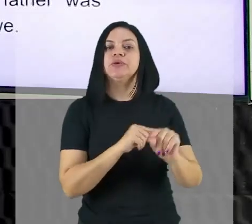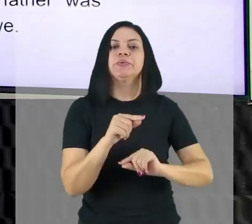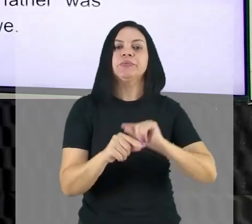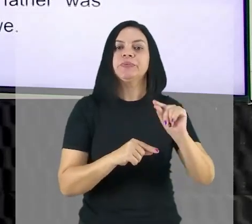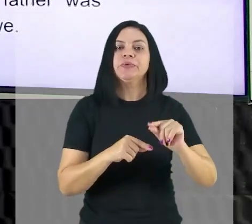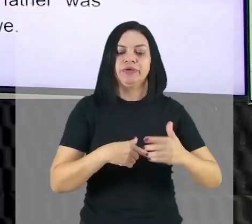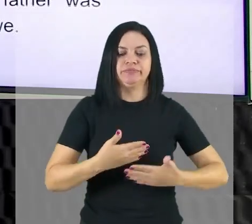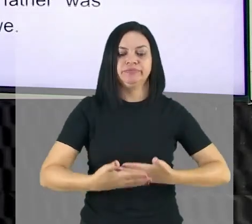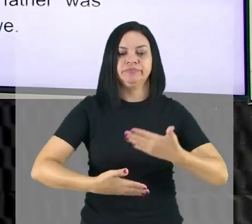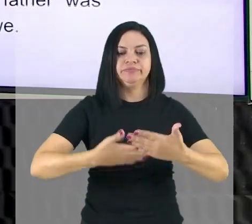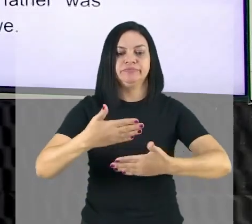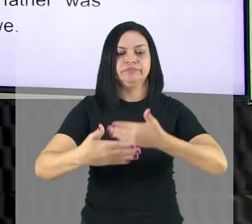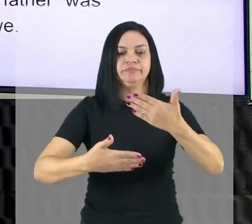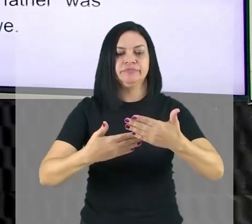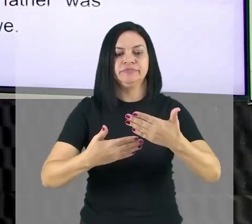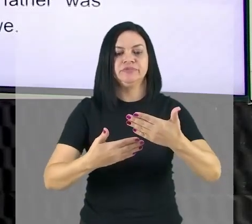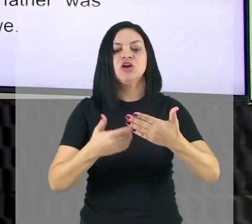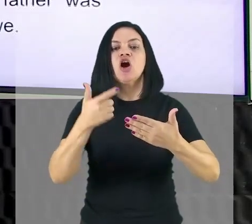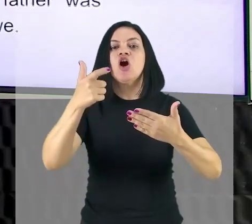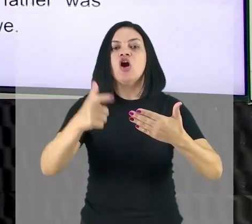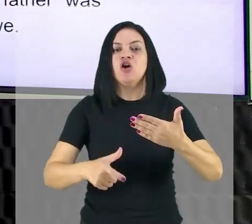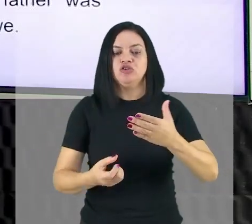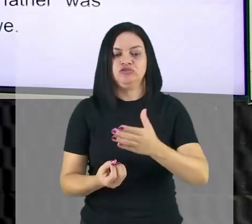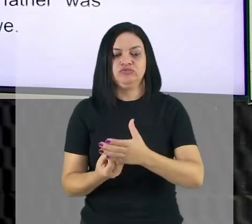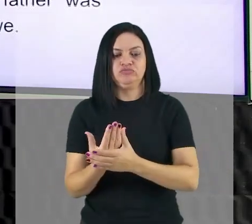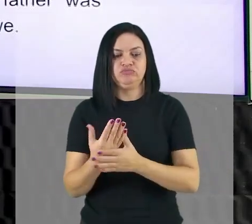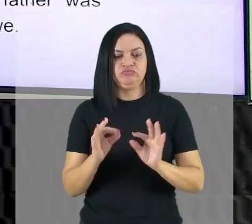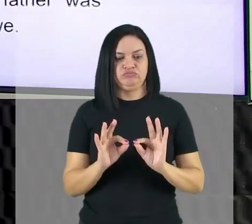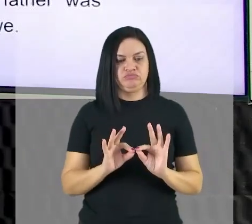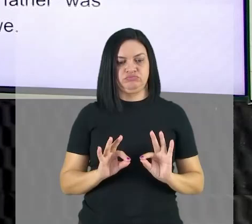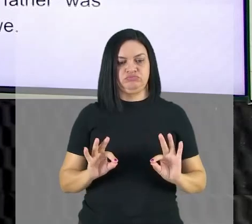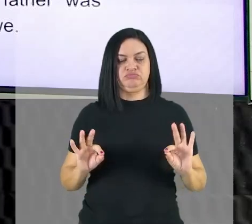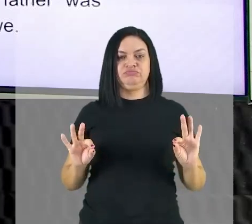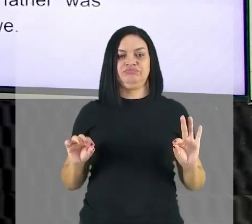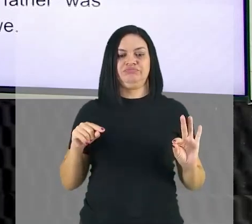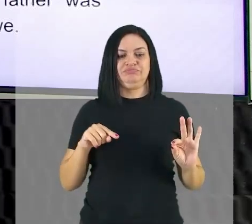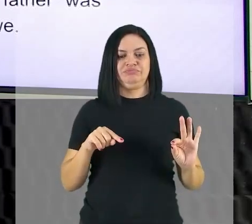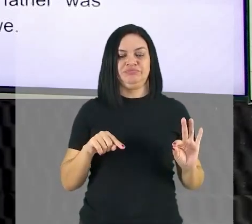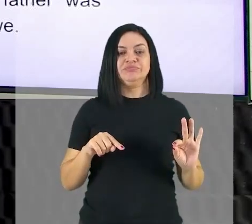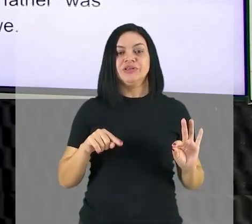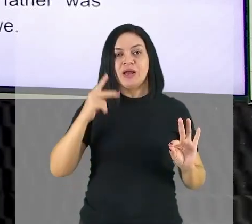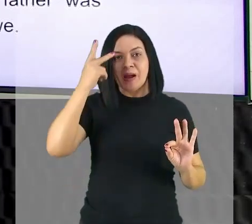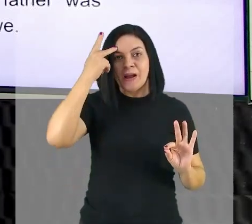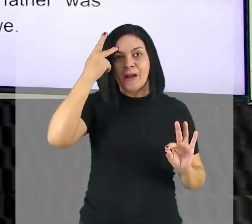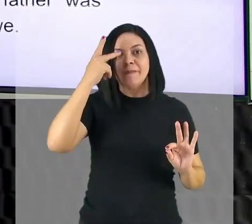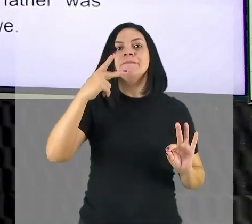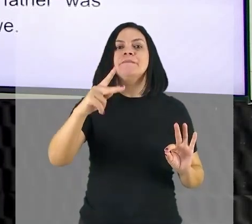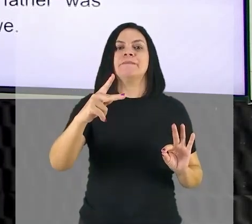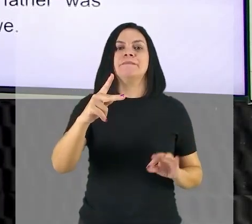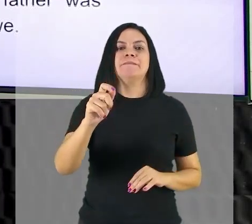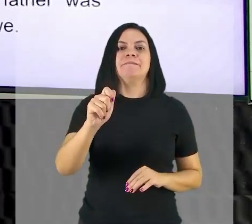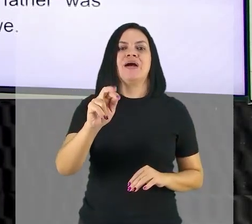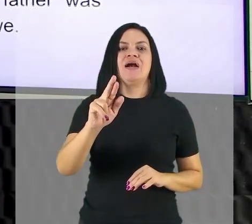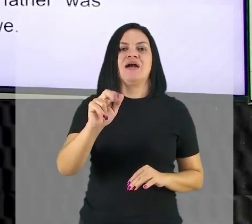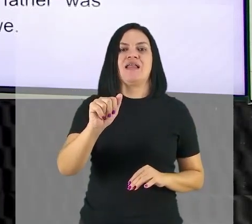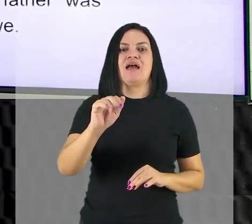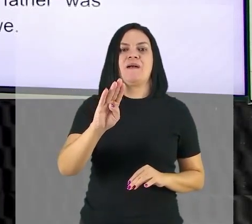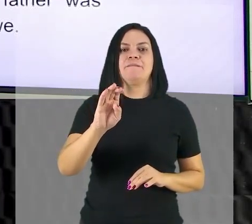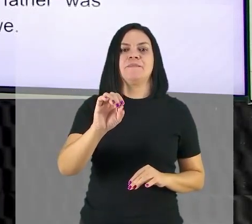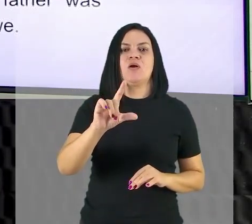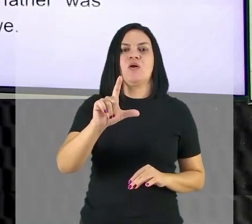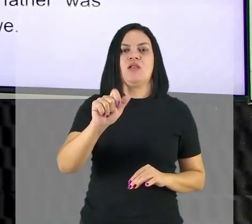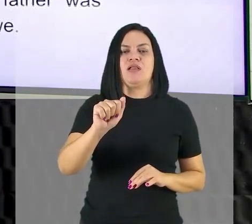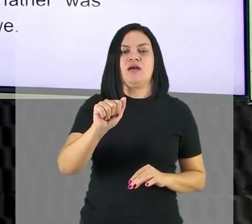na sequência a fonte. Parable of Sower, ou seja, a parábola do semeador. Então, é